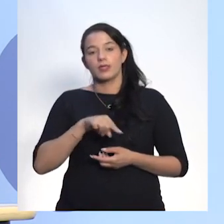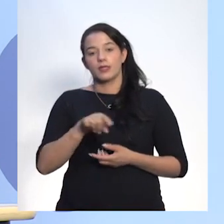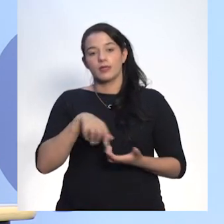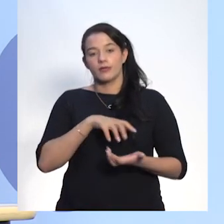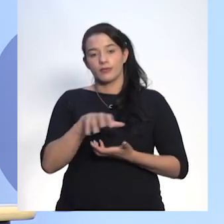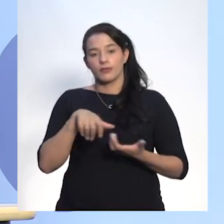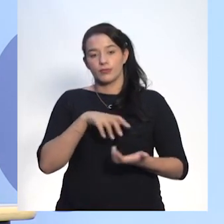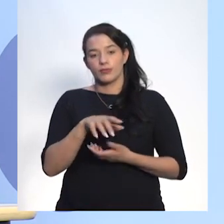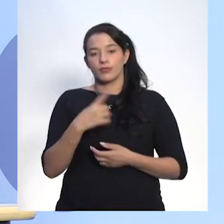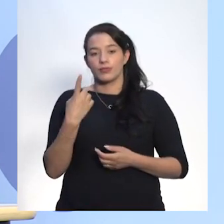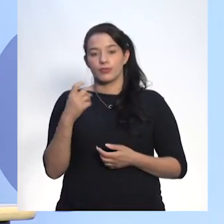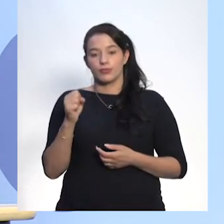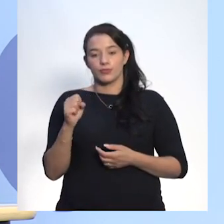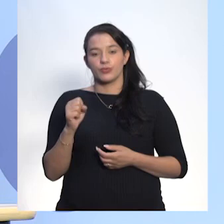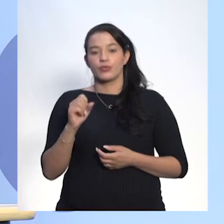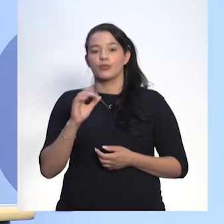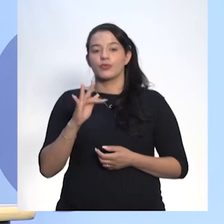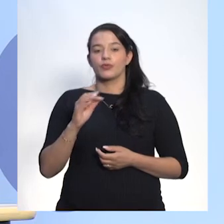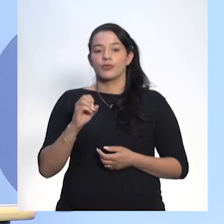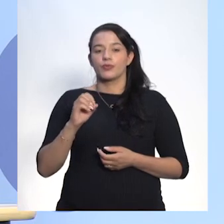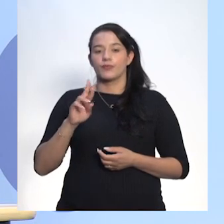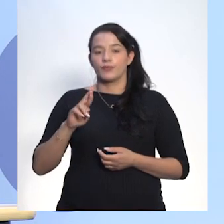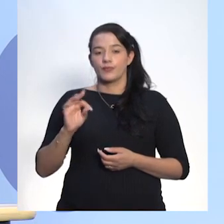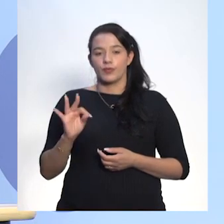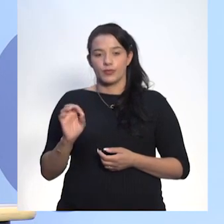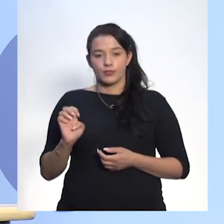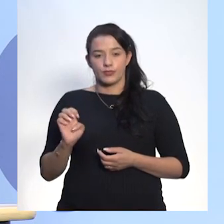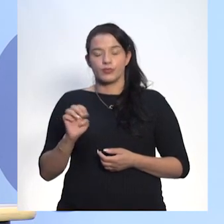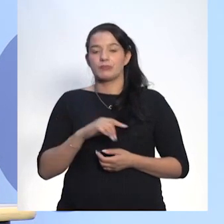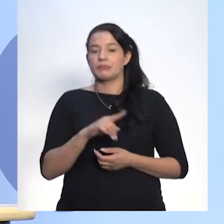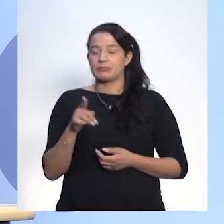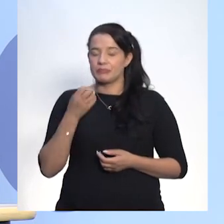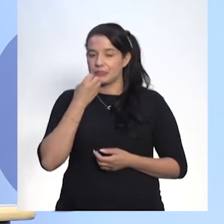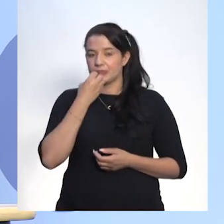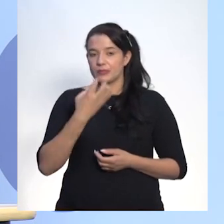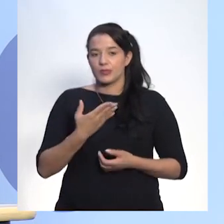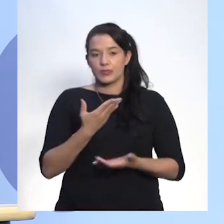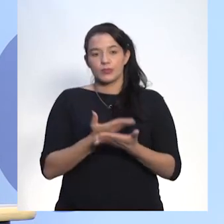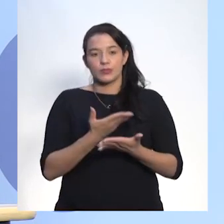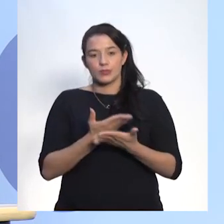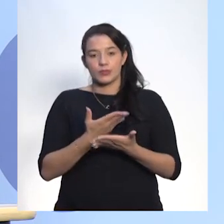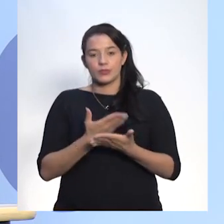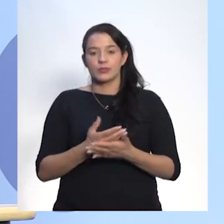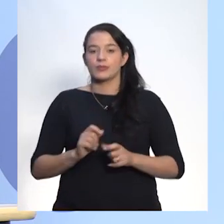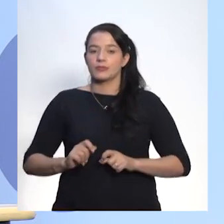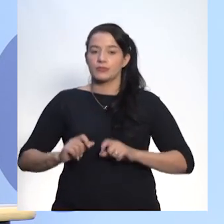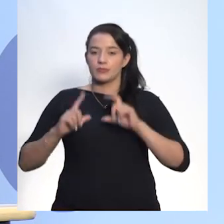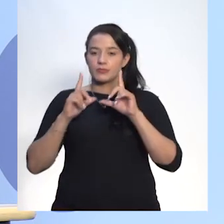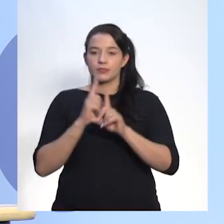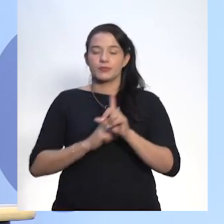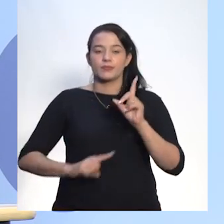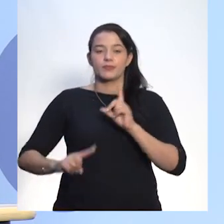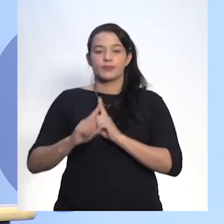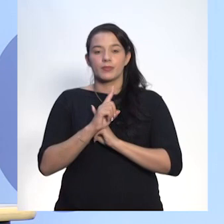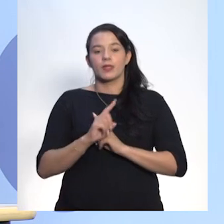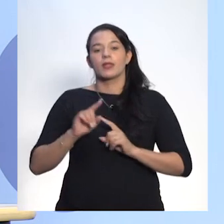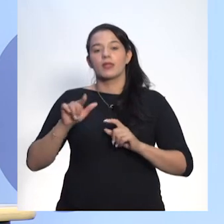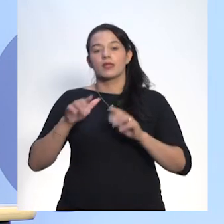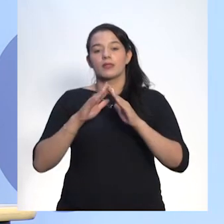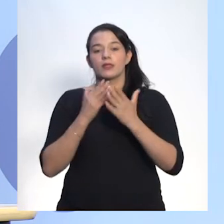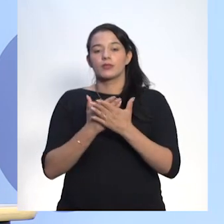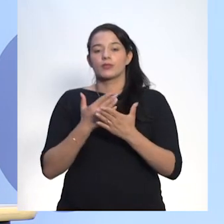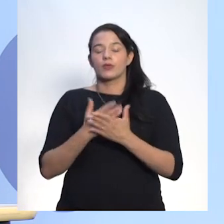dos 18 do Forte. Os nossos estudantes estão agindo de uma forma bem protagonista. Ela é aluna da